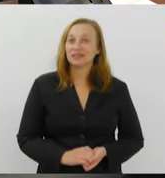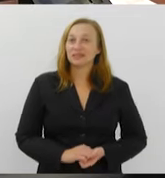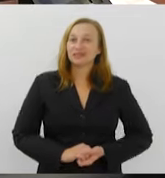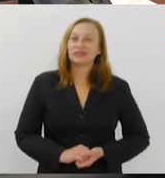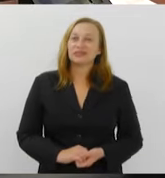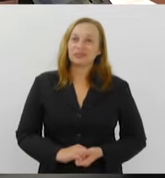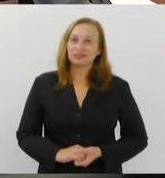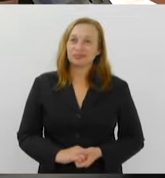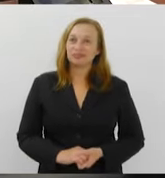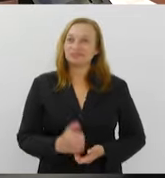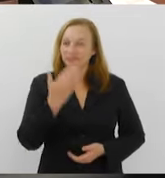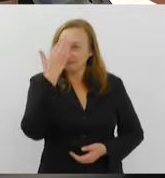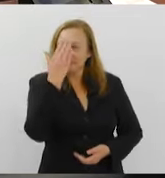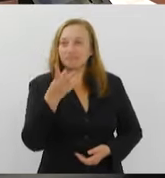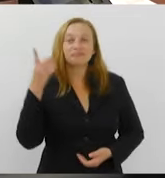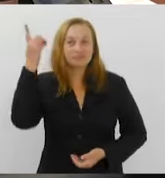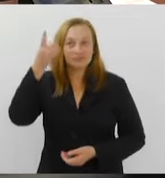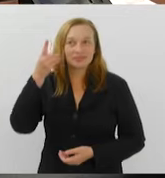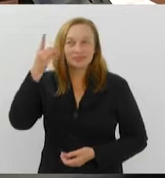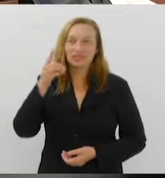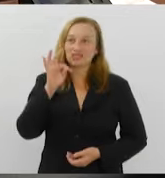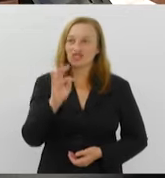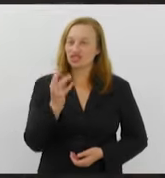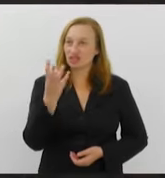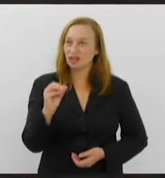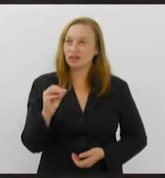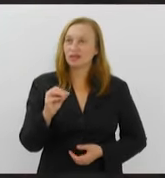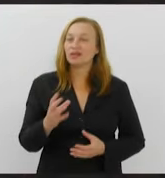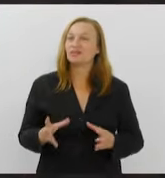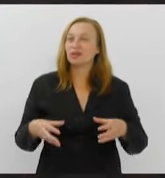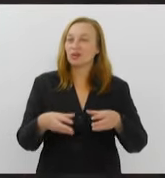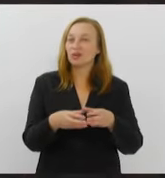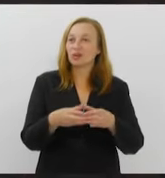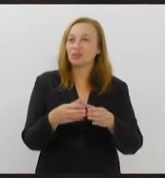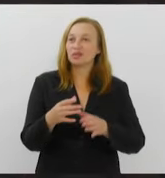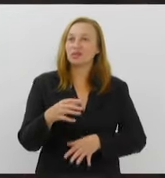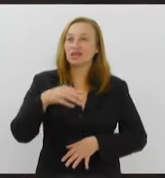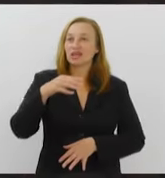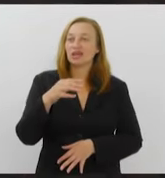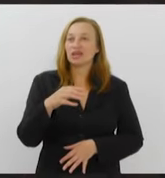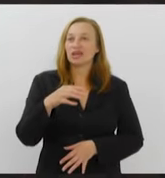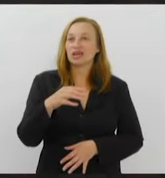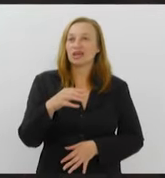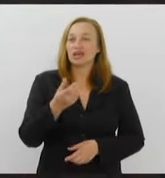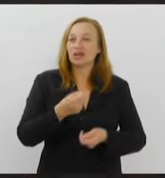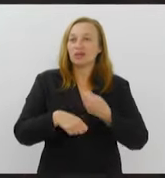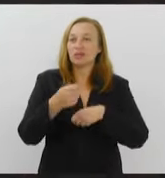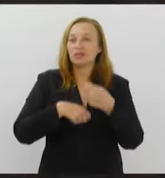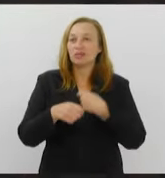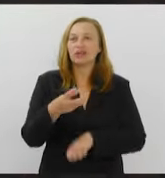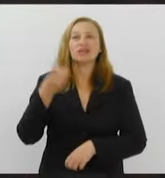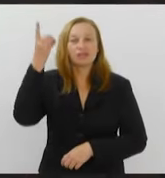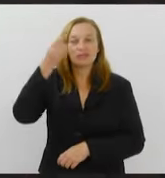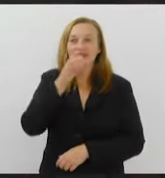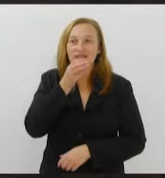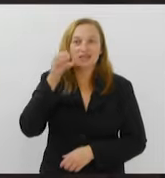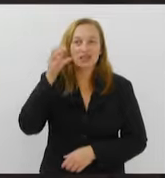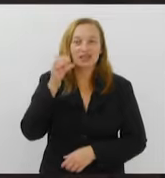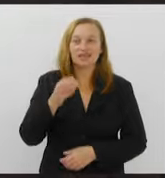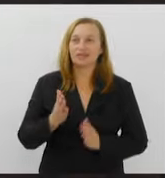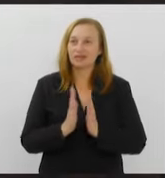Obrigado, deputado Thiago. Pela Comissão de Economia, deputada querida amiga Célia Jordão, por